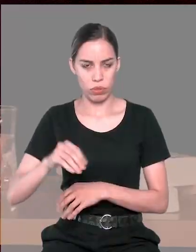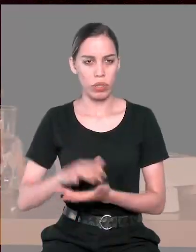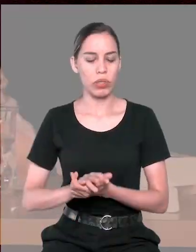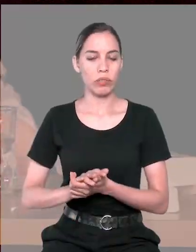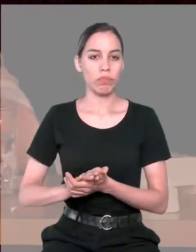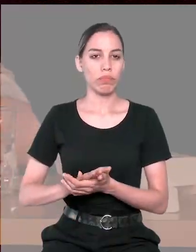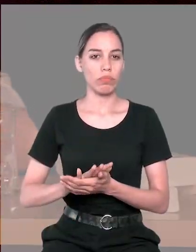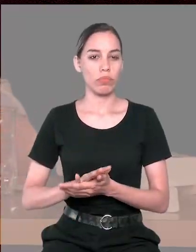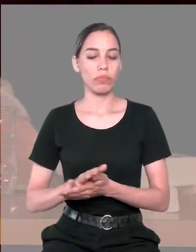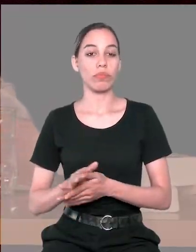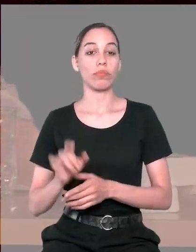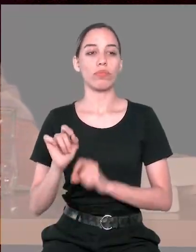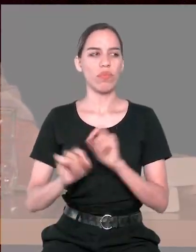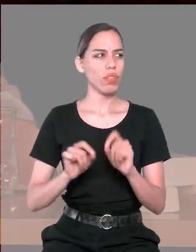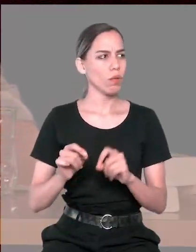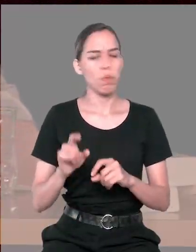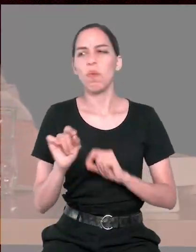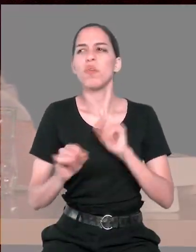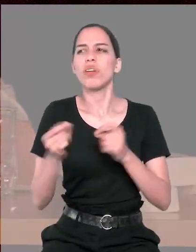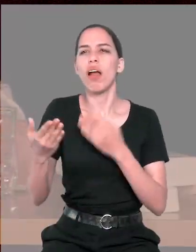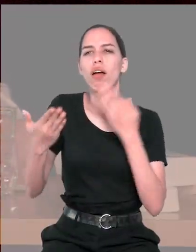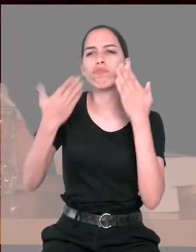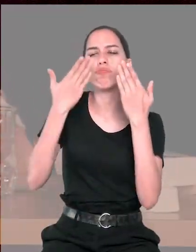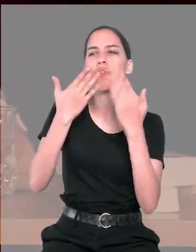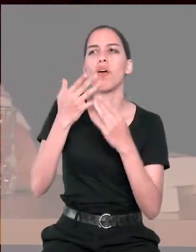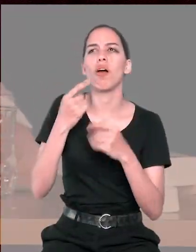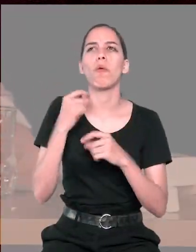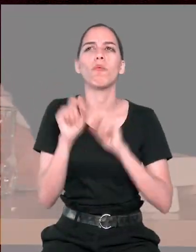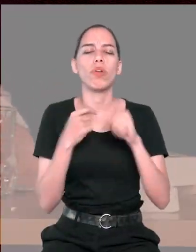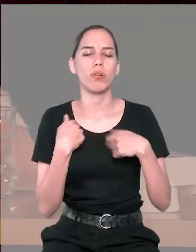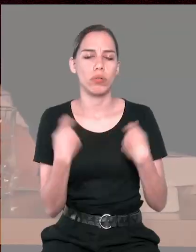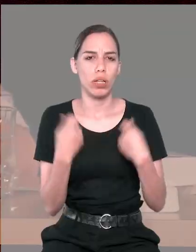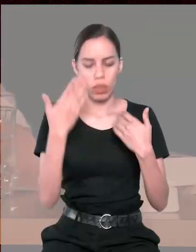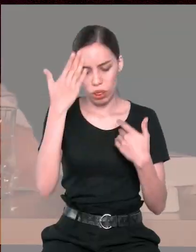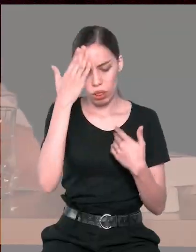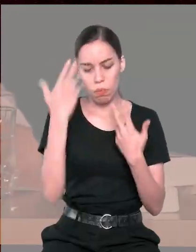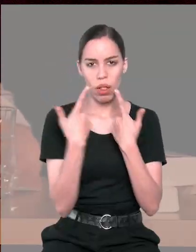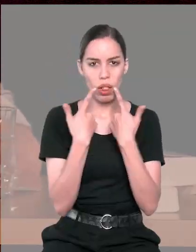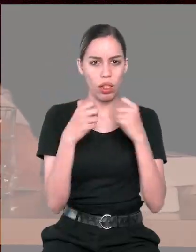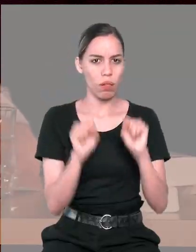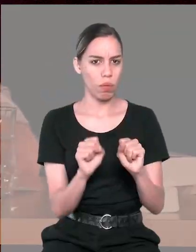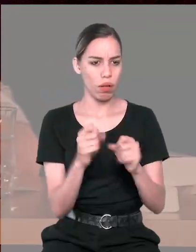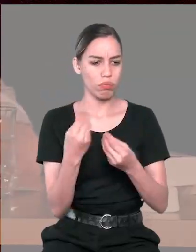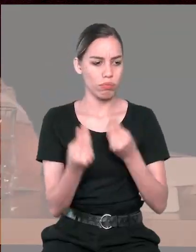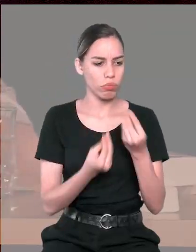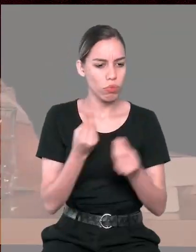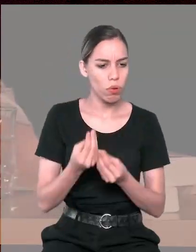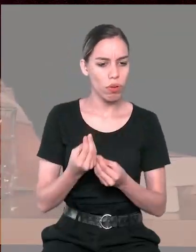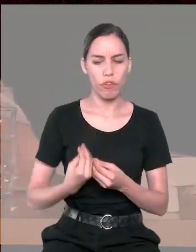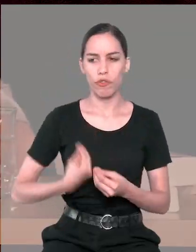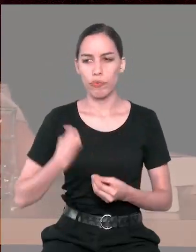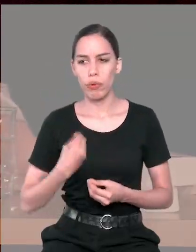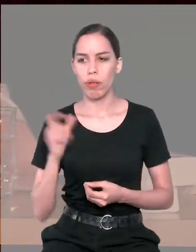mas o que isso envolve de psicologia, o que isso envolve o que eu preciso saber de linguagem, o que eu preciso saber de funcionamento,